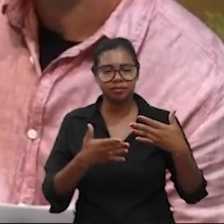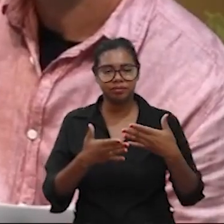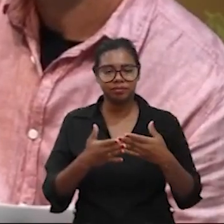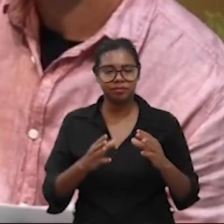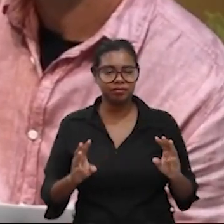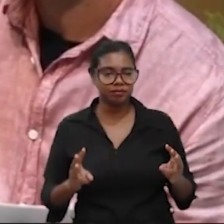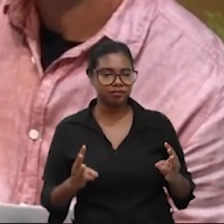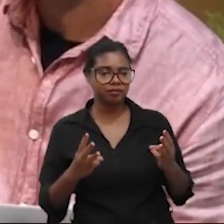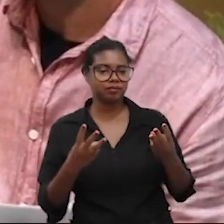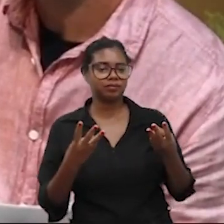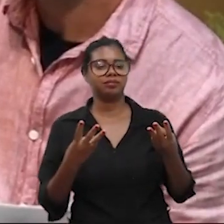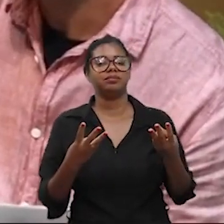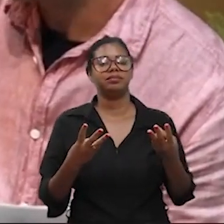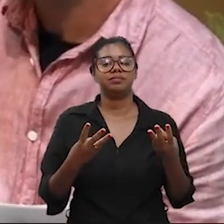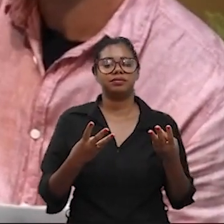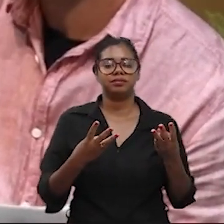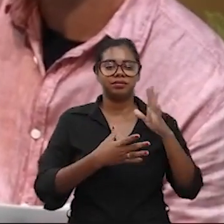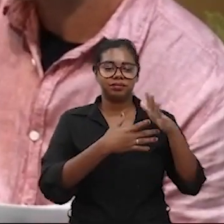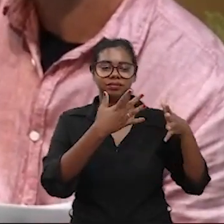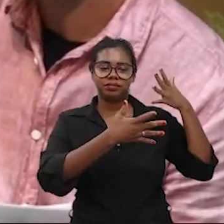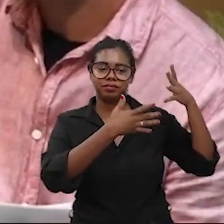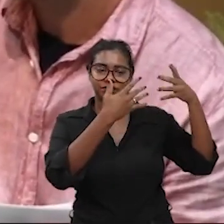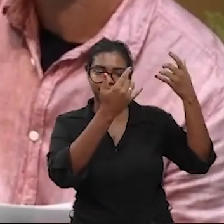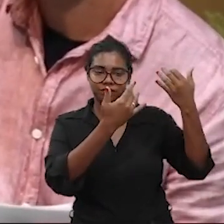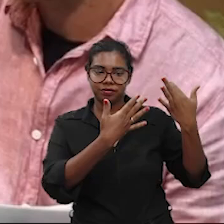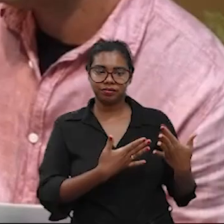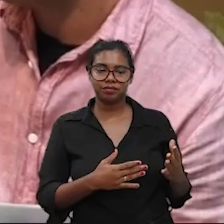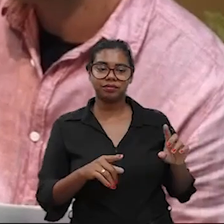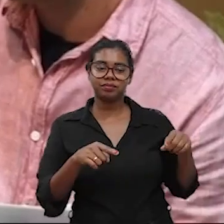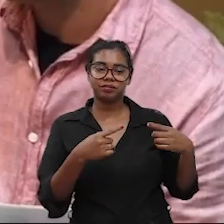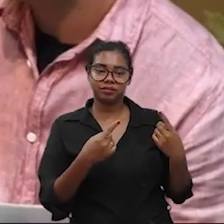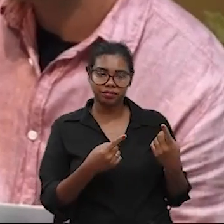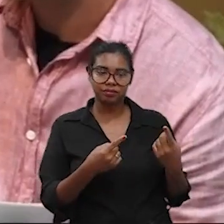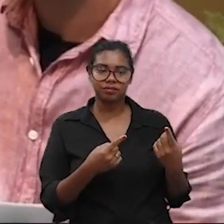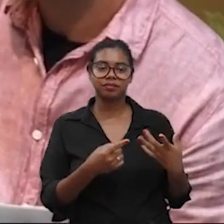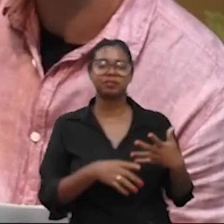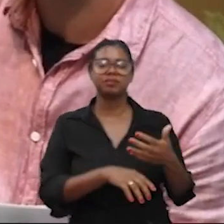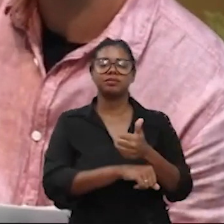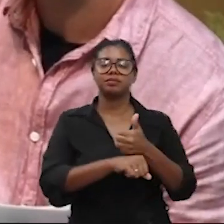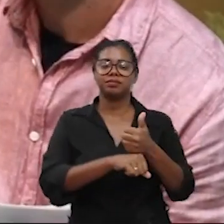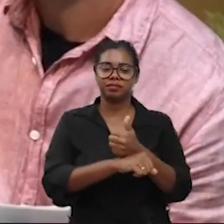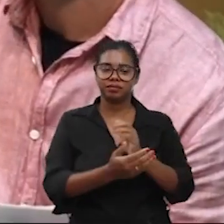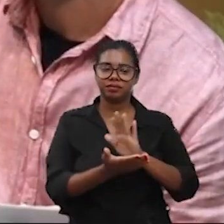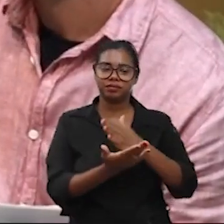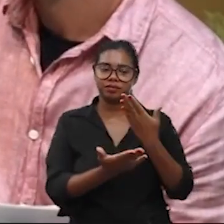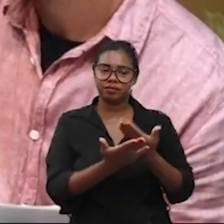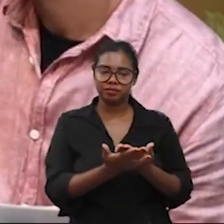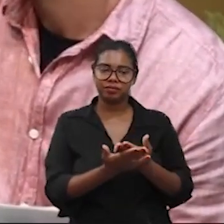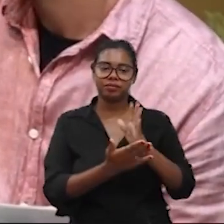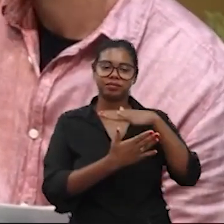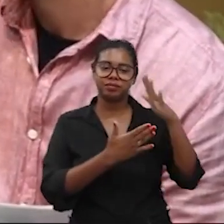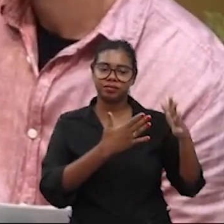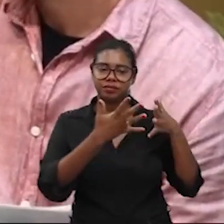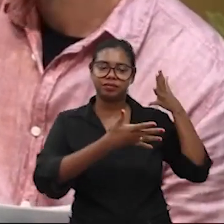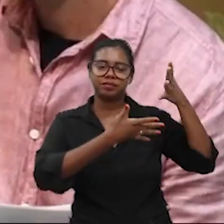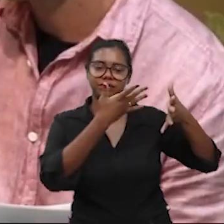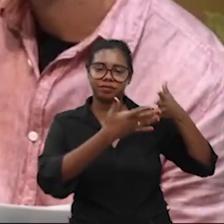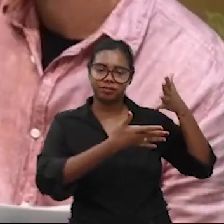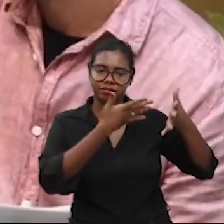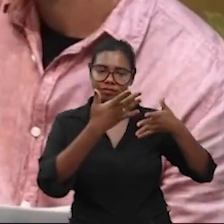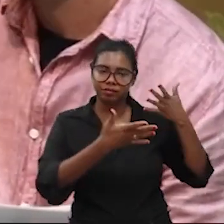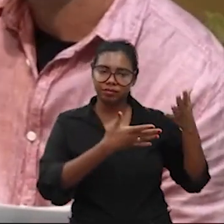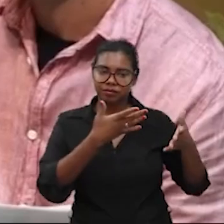ocupa, também falar sobre os desafios da profissão, Sem dúvida. os desafios da comunidade